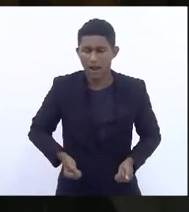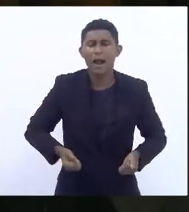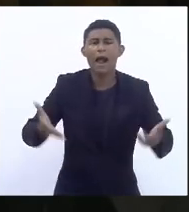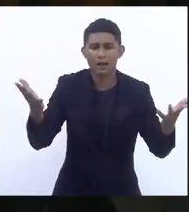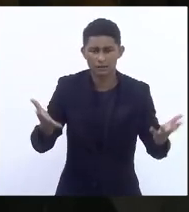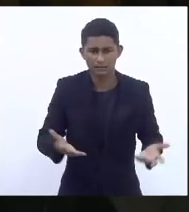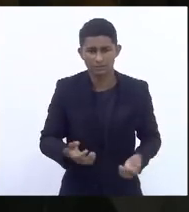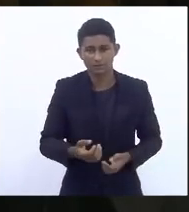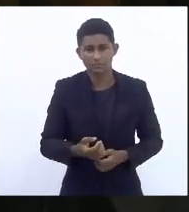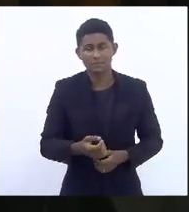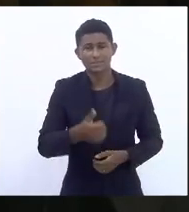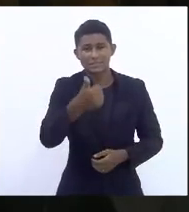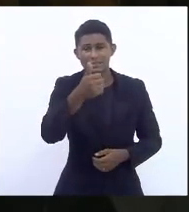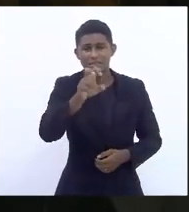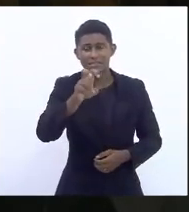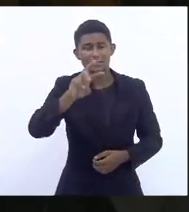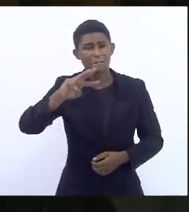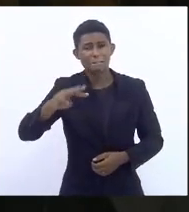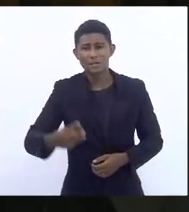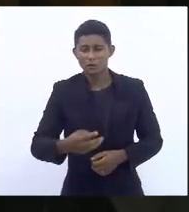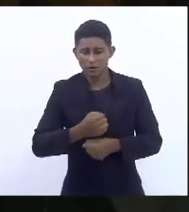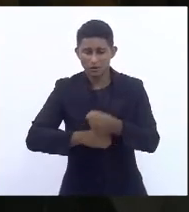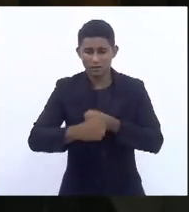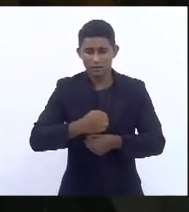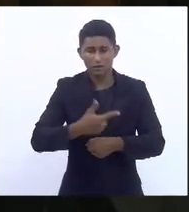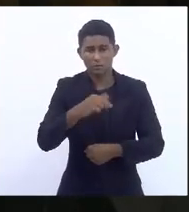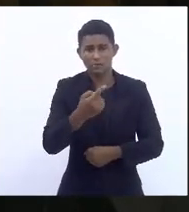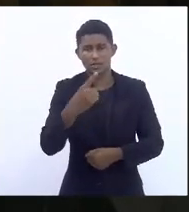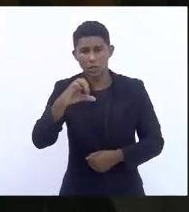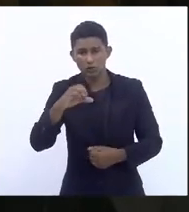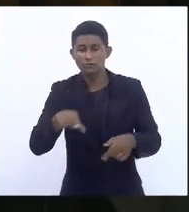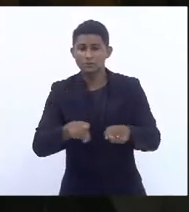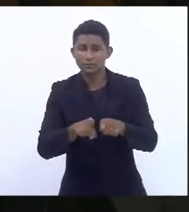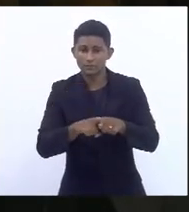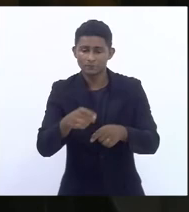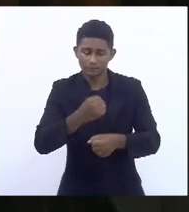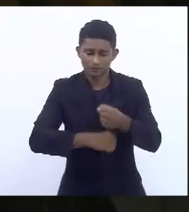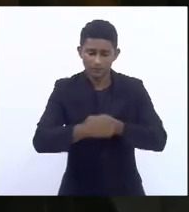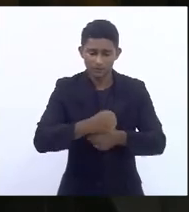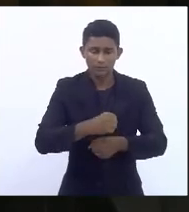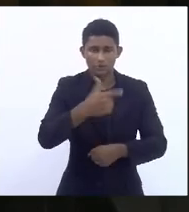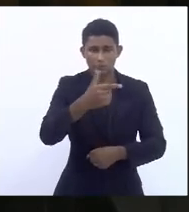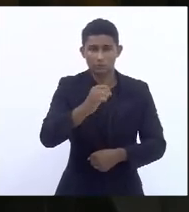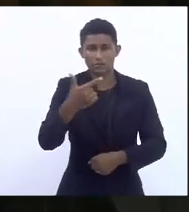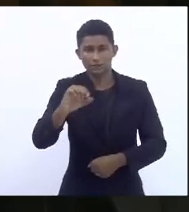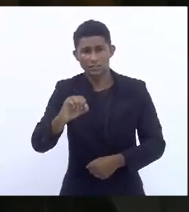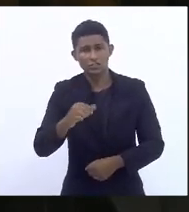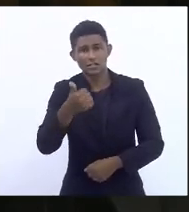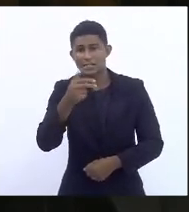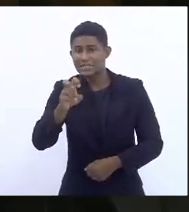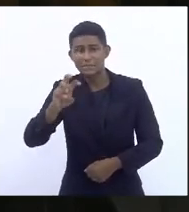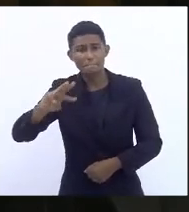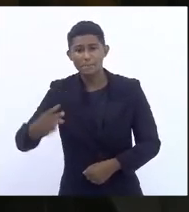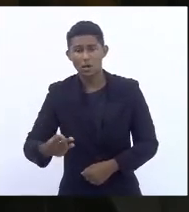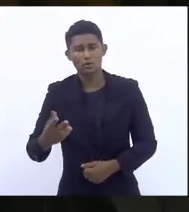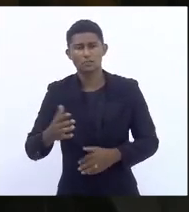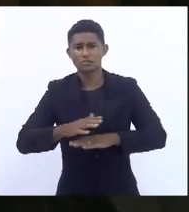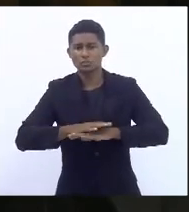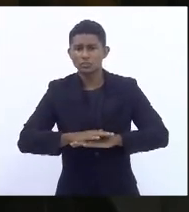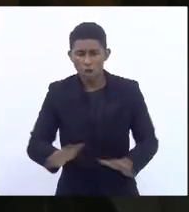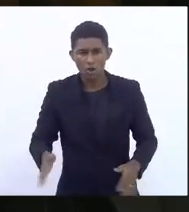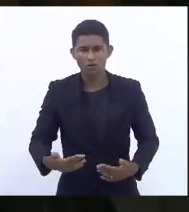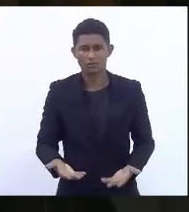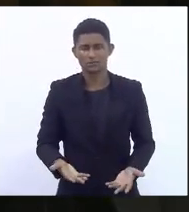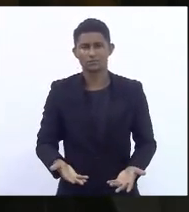milhões em 2019 e 15 milhões em 2020 para as políticas de enfrentamento à violência e de promoção da autonomia das